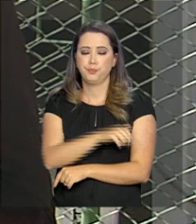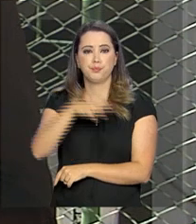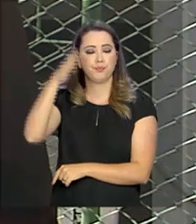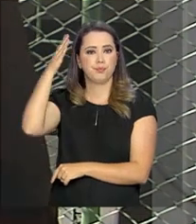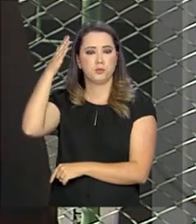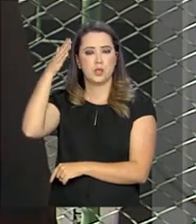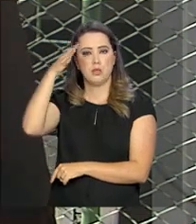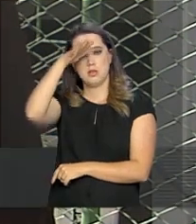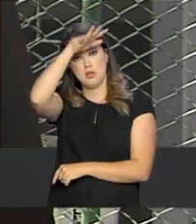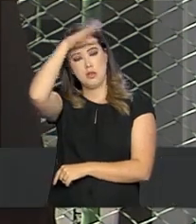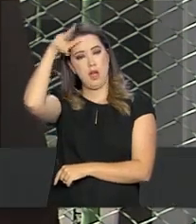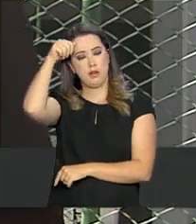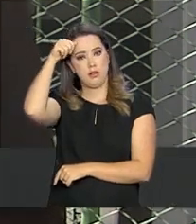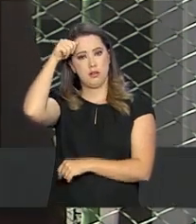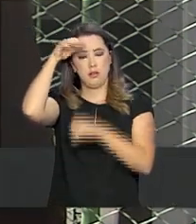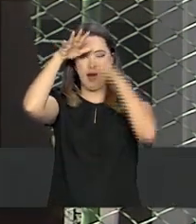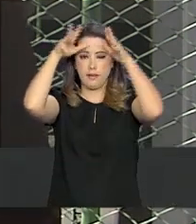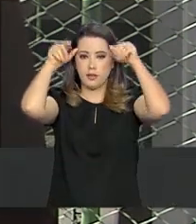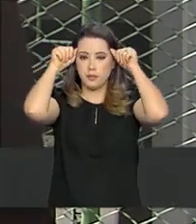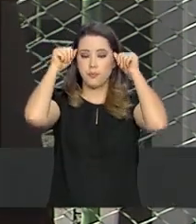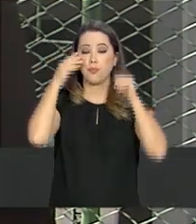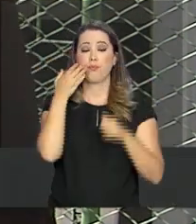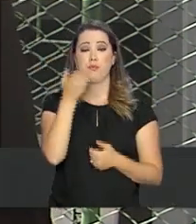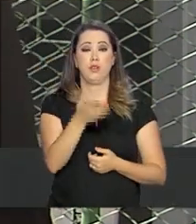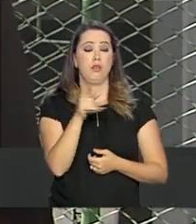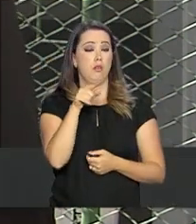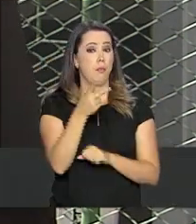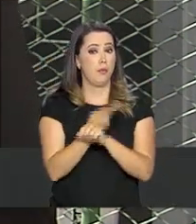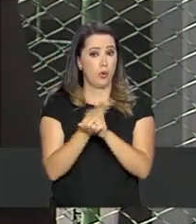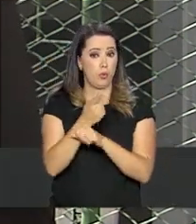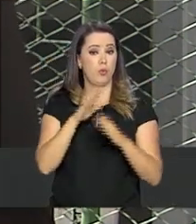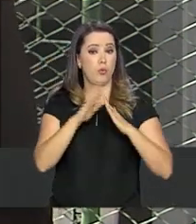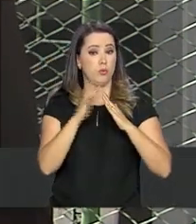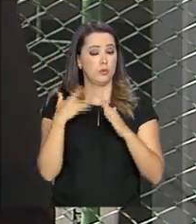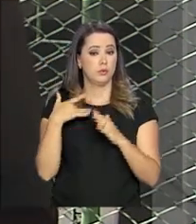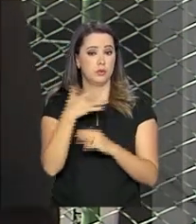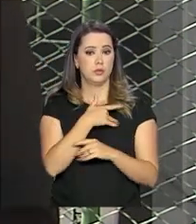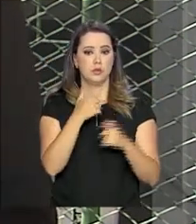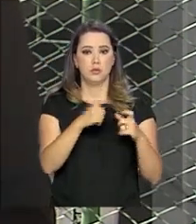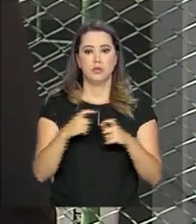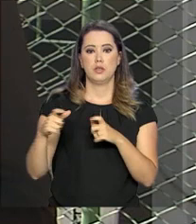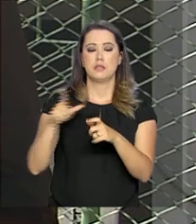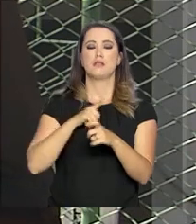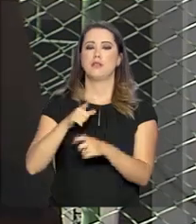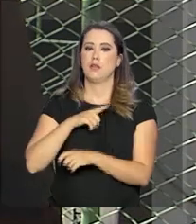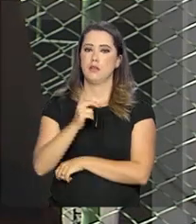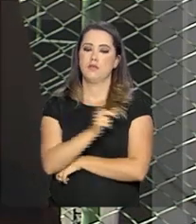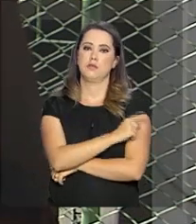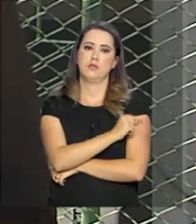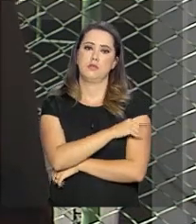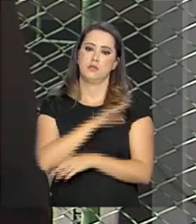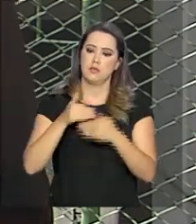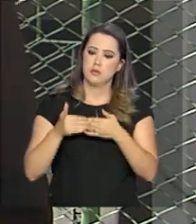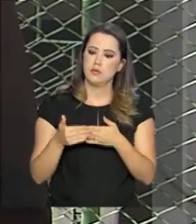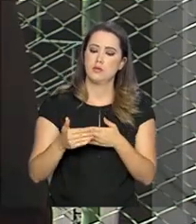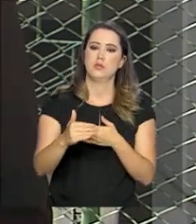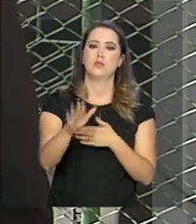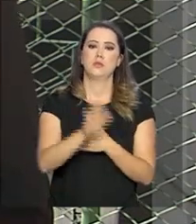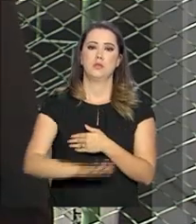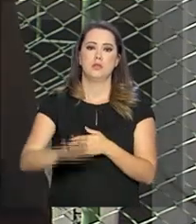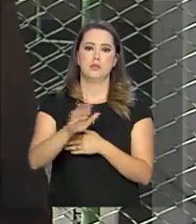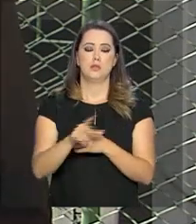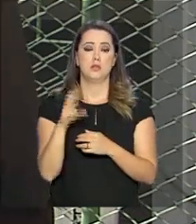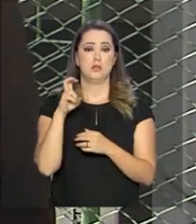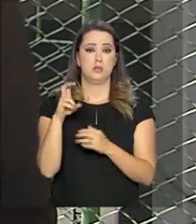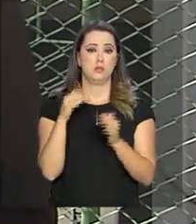não tomou a vacina deve procurar um posto de saúde. Nas unidades que ainda têm as doses, a campanha foi estendida para crianças